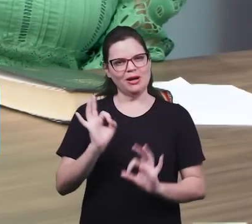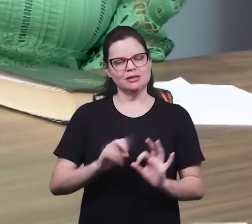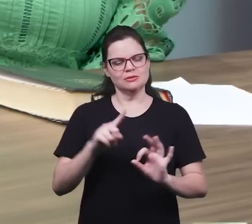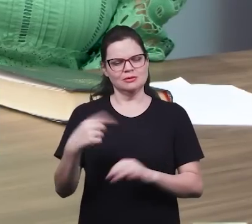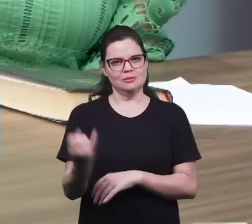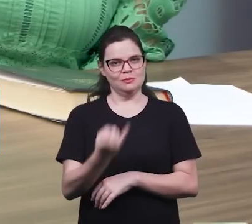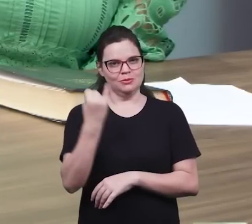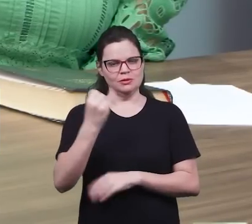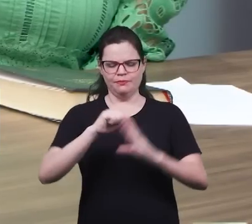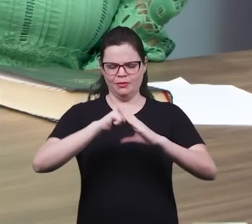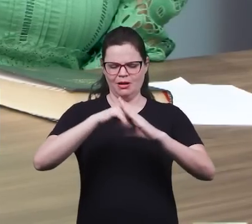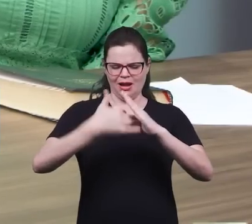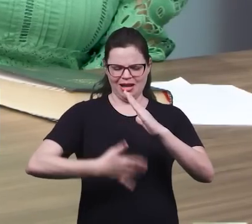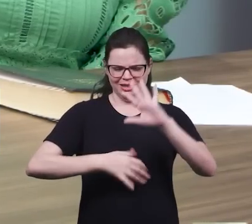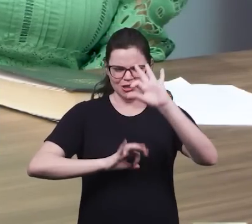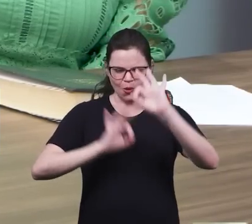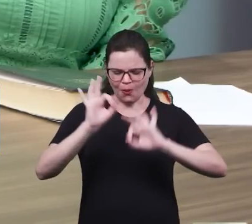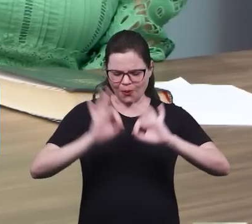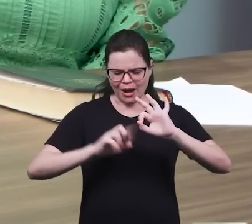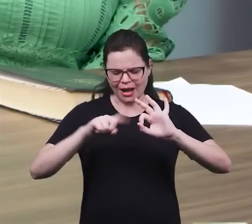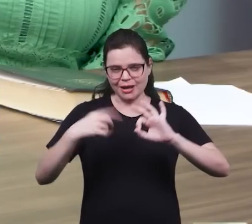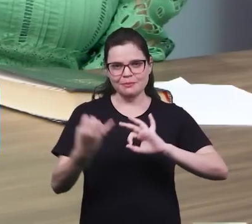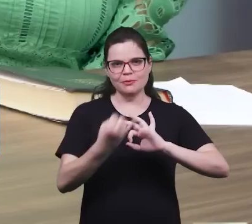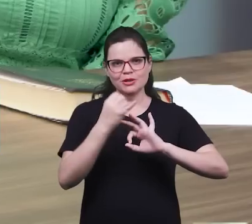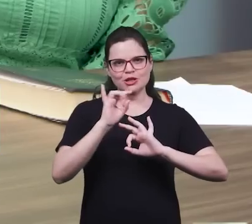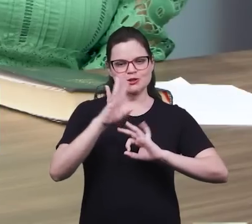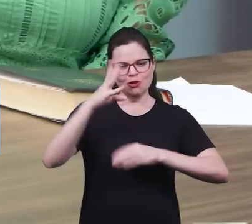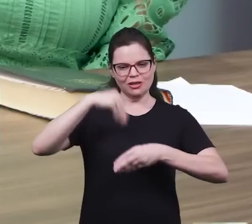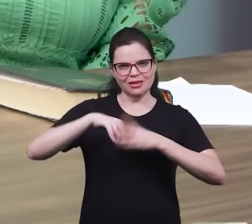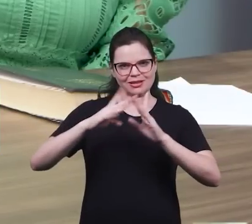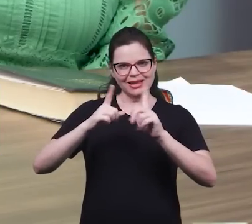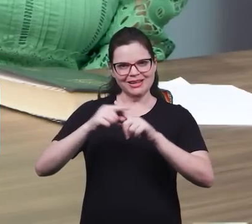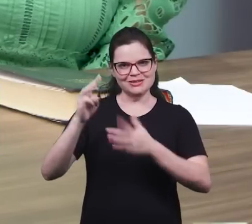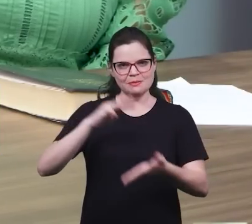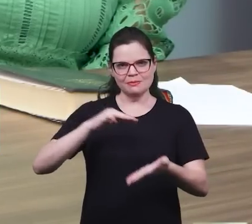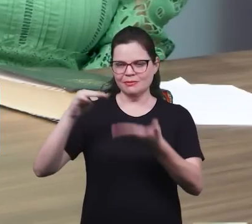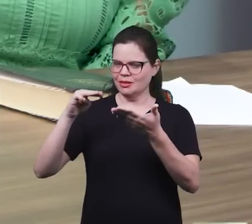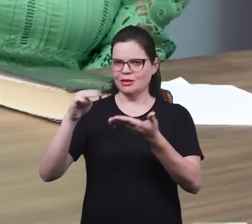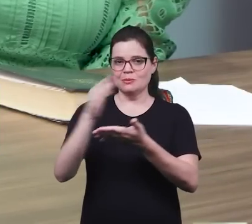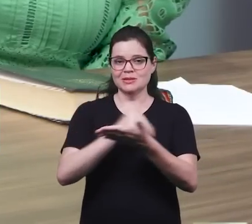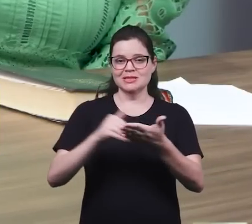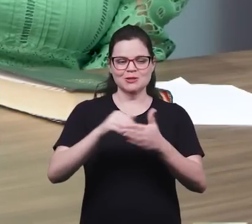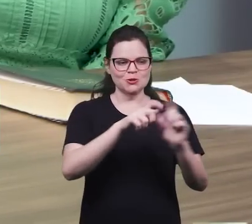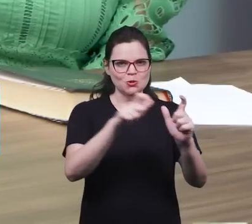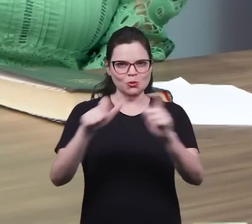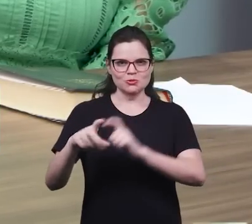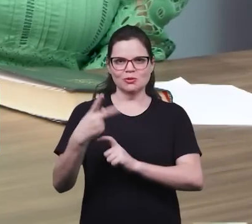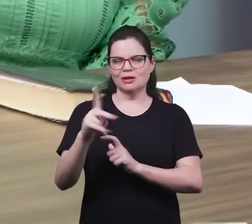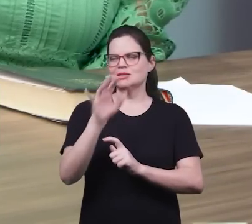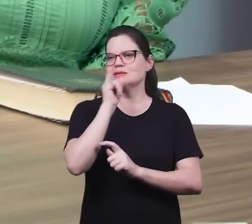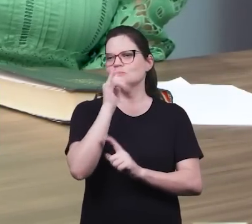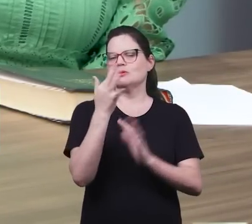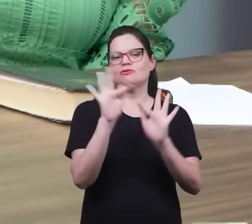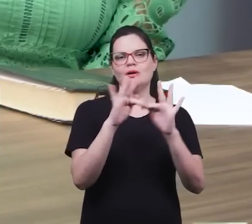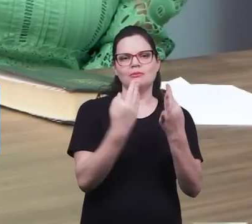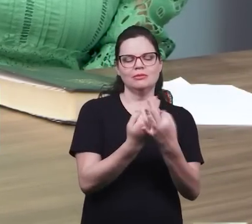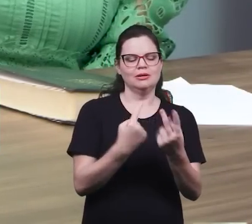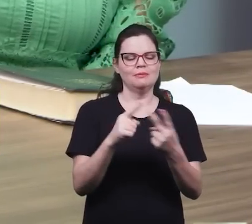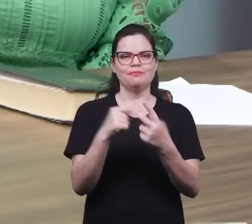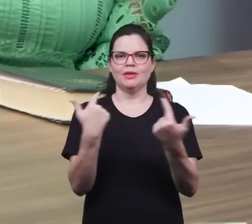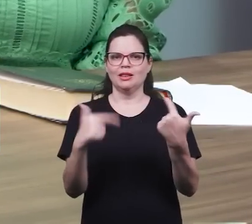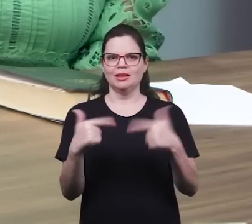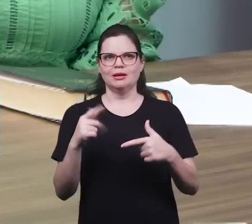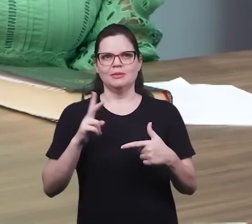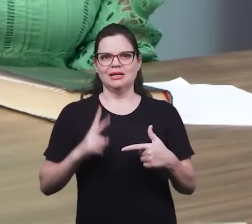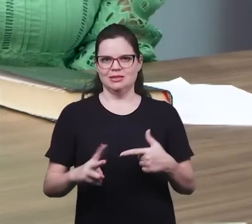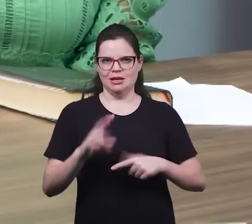só uma característica do Senhor aqui na obra, né? Mas também em todos os espaços, na sua família, no seu trabalho. Ele é